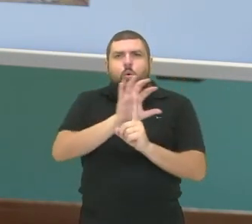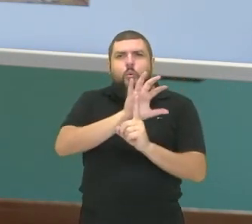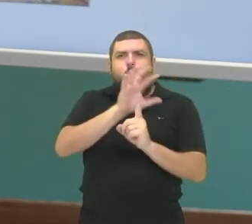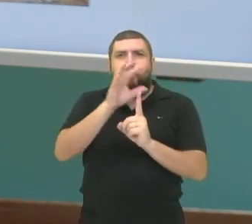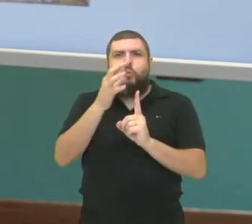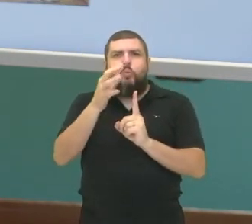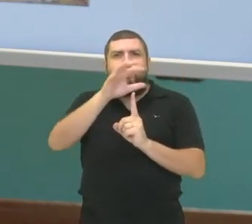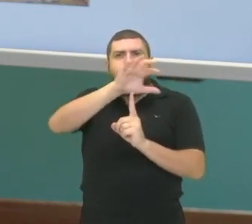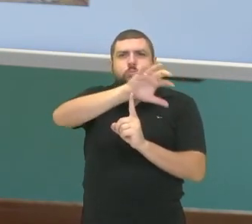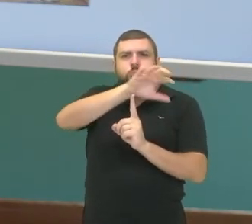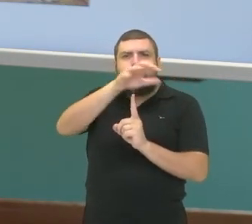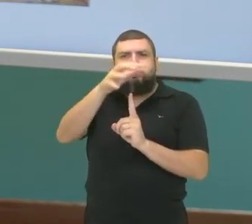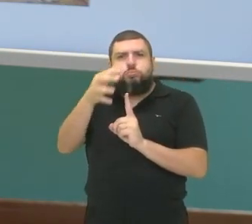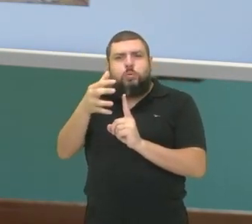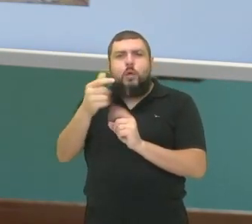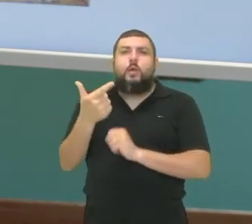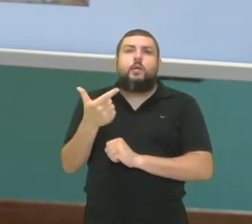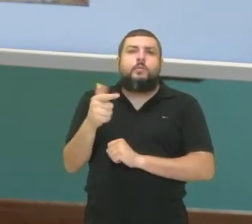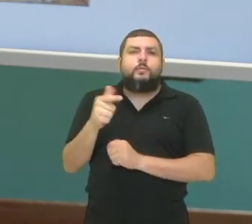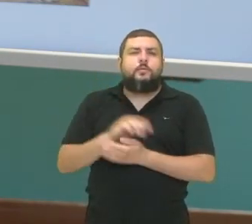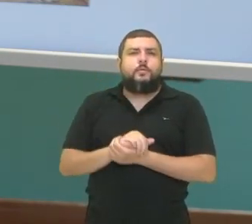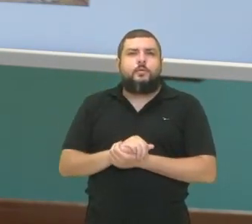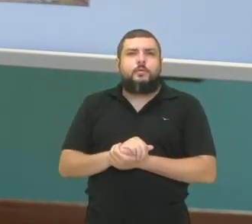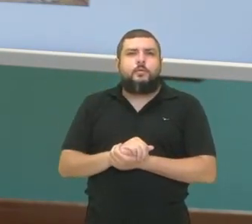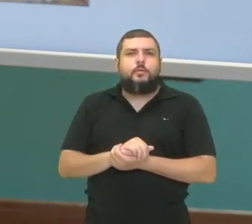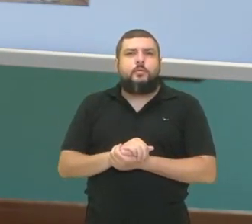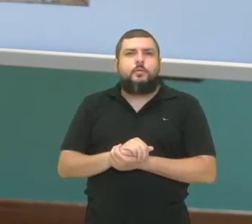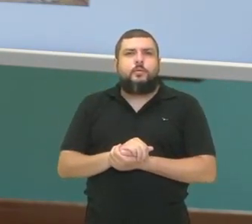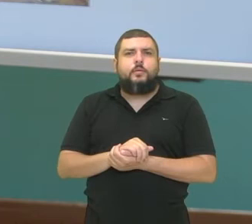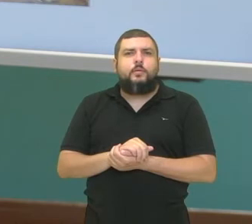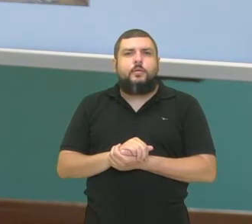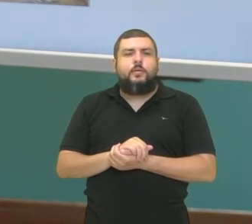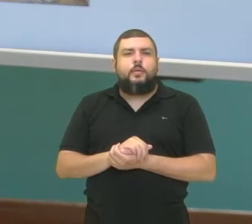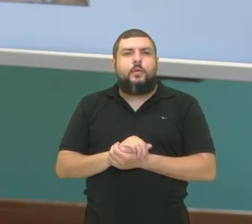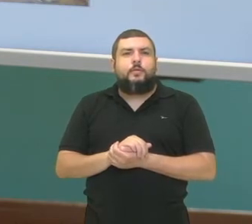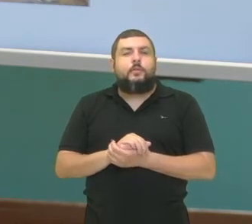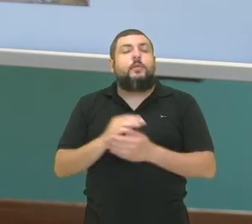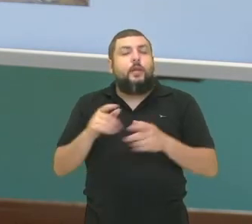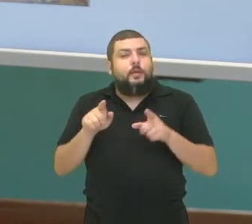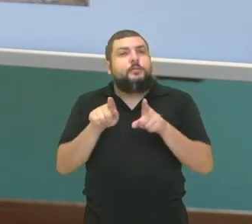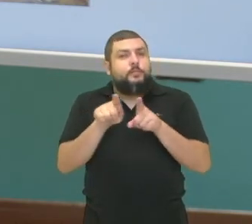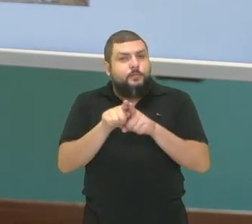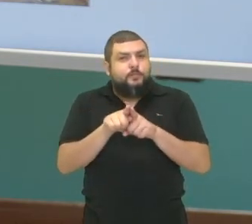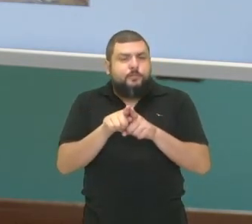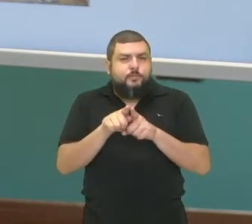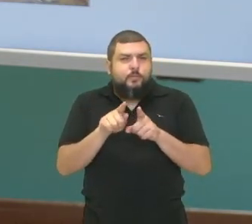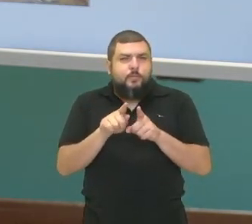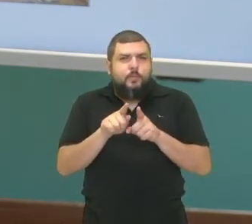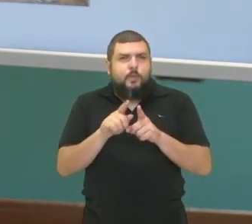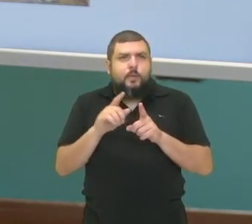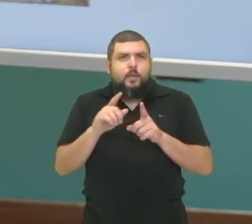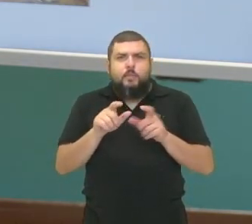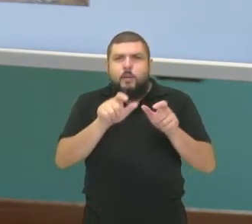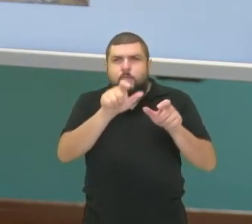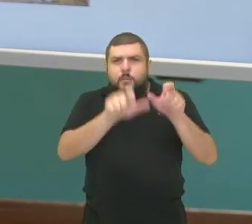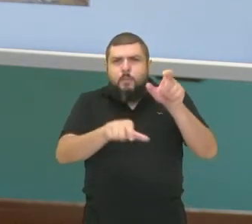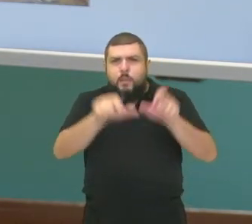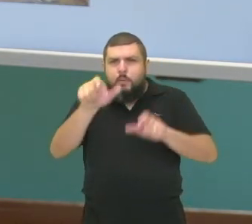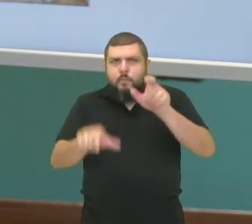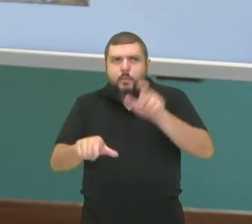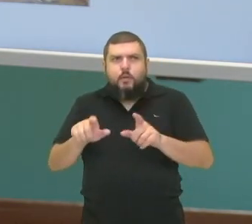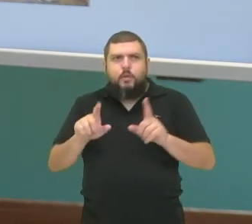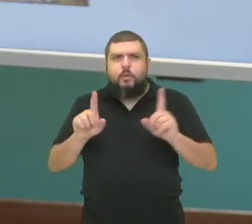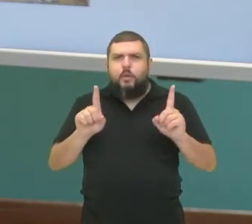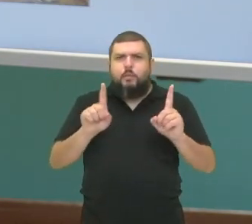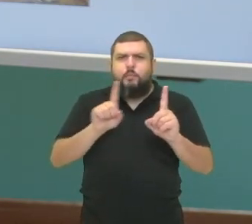a espiritualidade, a santidade. Você não tem isso. E você tem uma disposição dos personagens que é meio